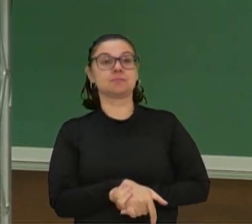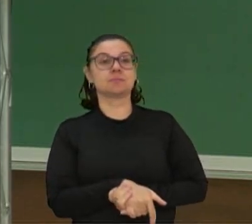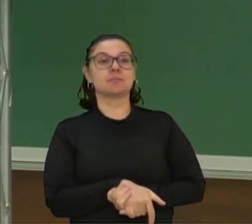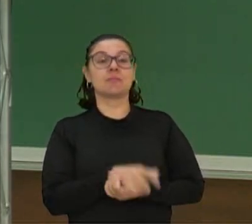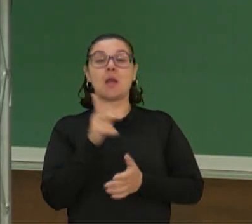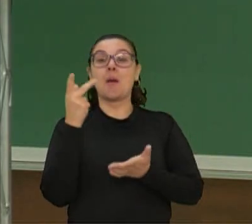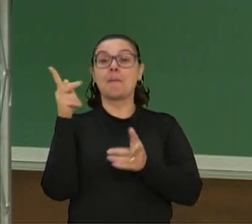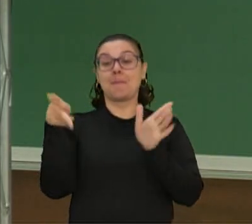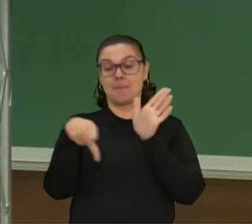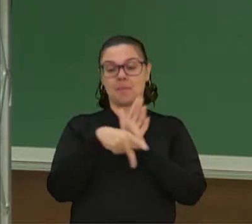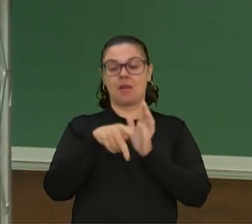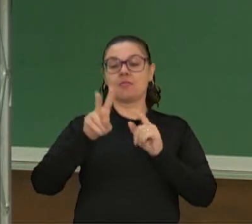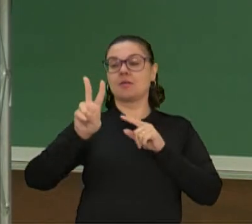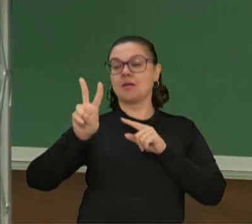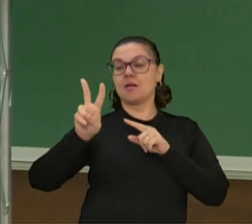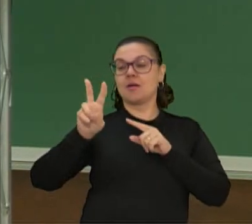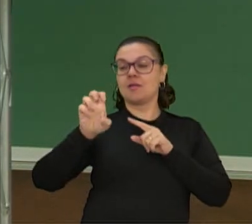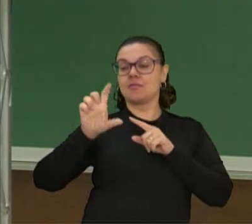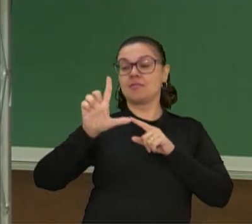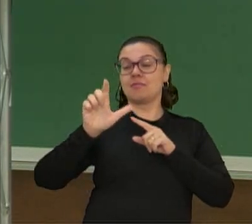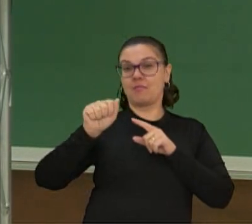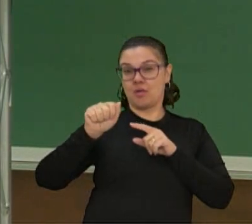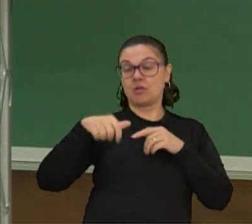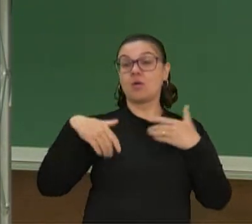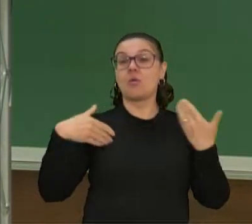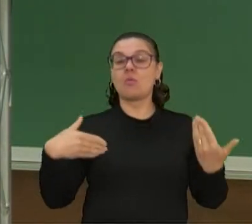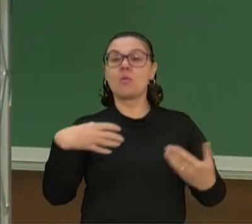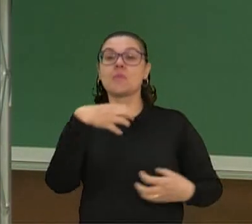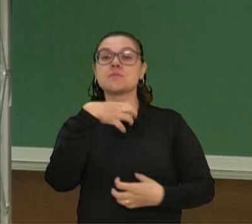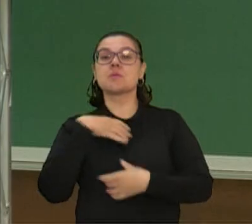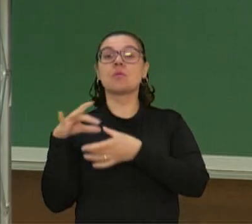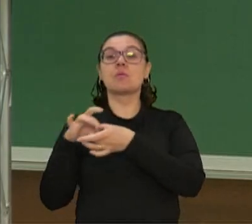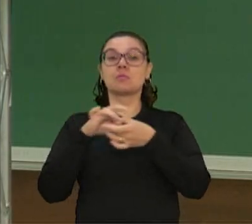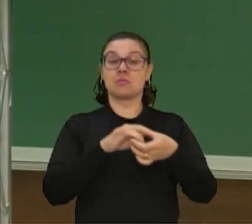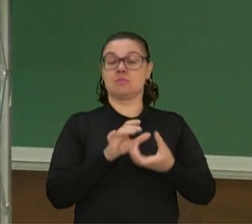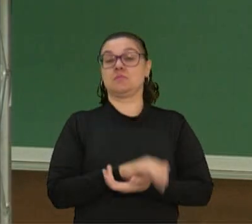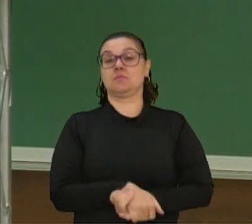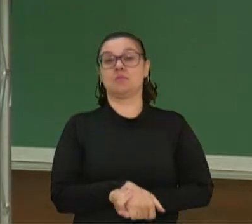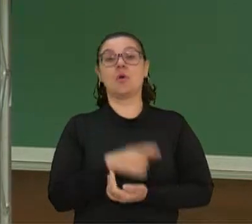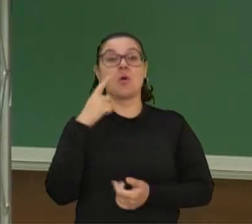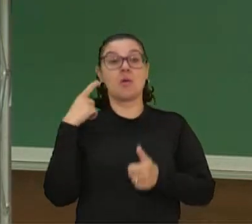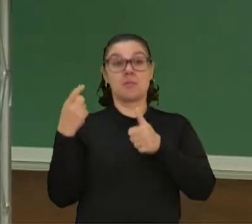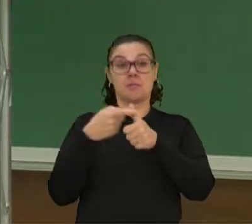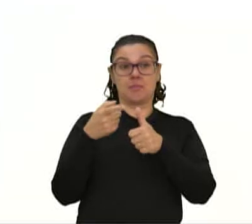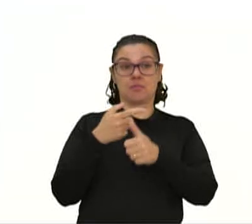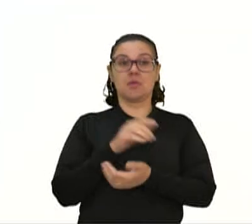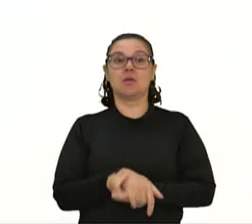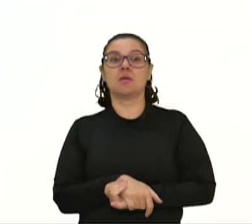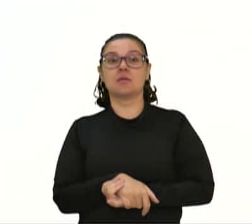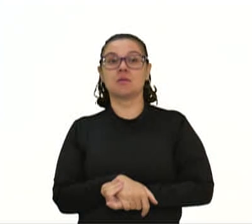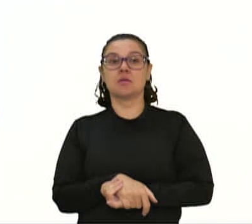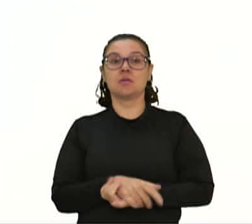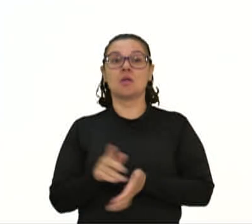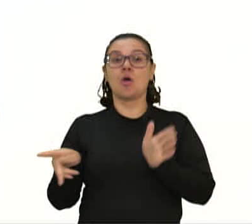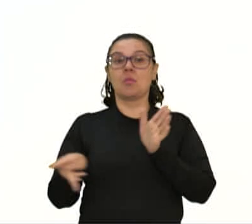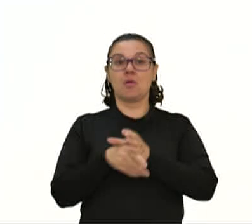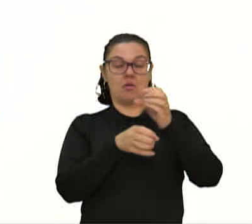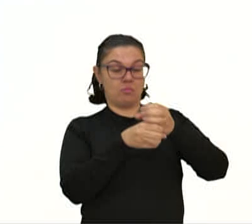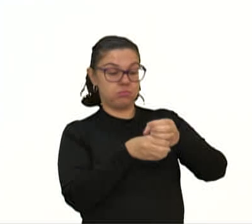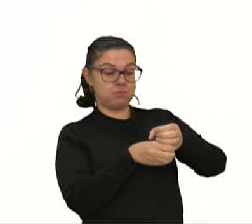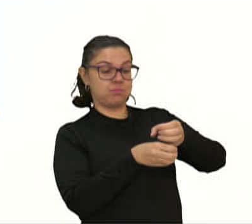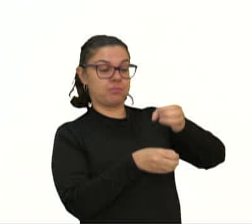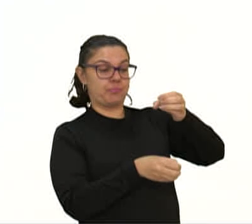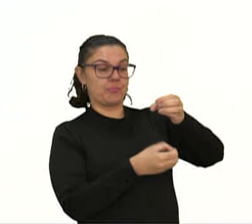A palavra vela, a depender do contexto, pode significar muitas coisas. Pode significar uma peça cilíndrica